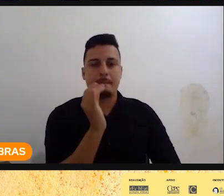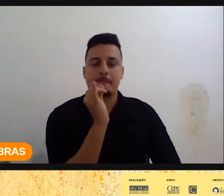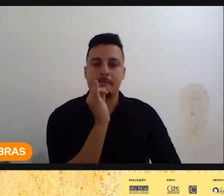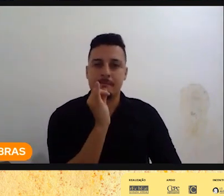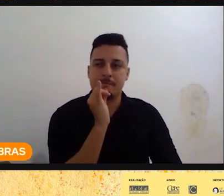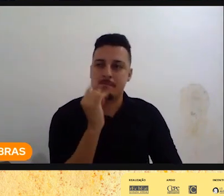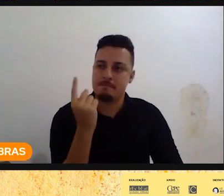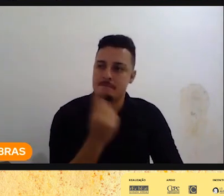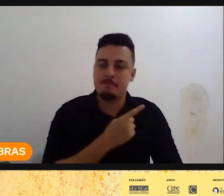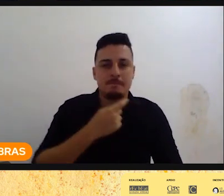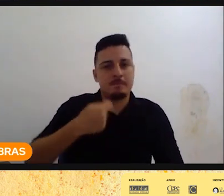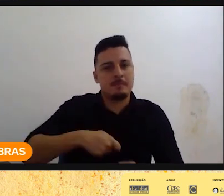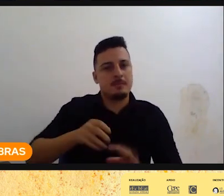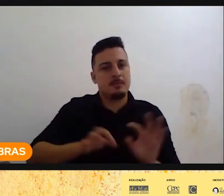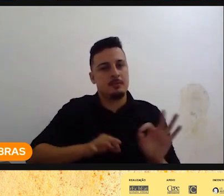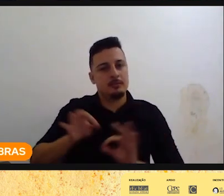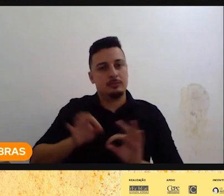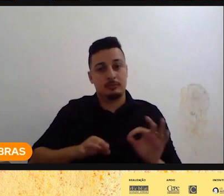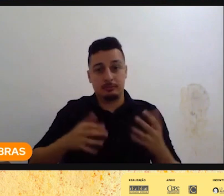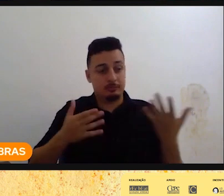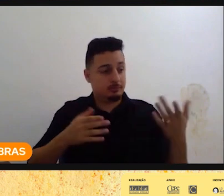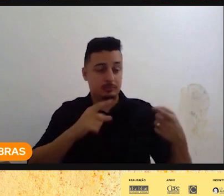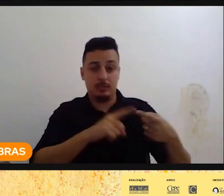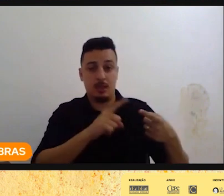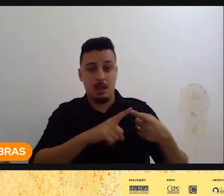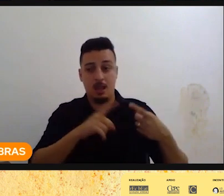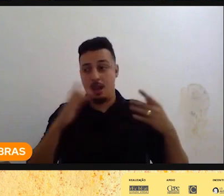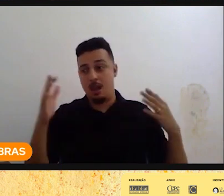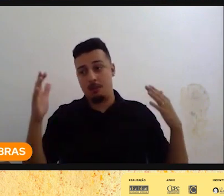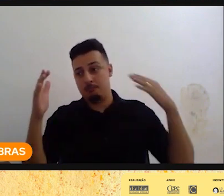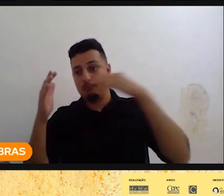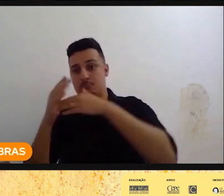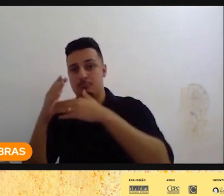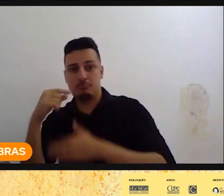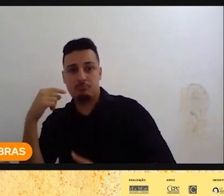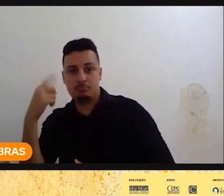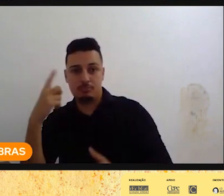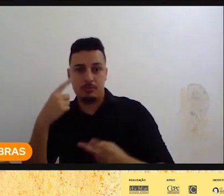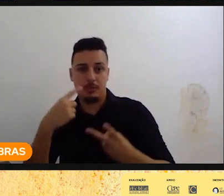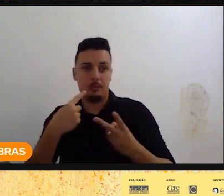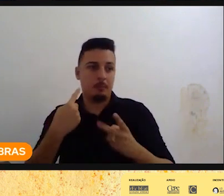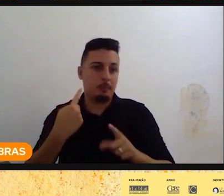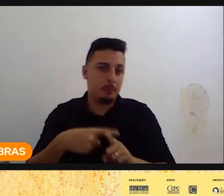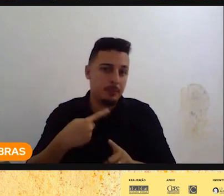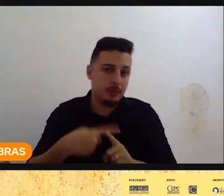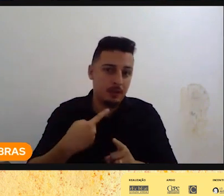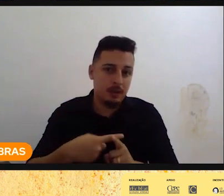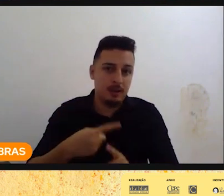precisa fazer. O caso do Além da Lenda, por exemplo, realmente foi um risco que a Vilcine correu, porque era um valor